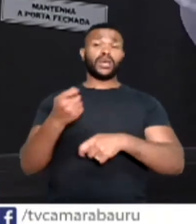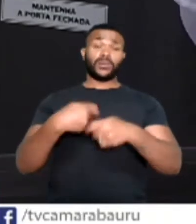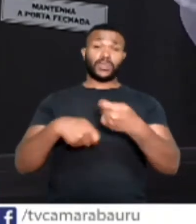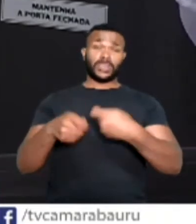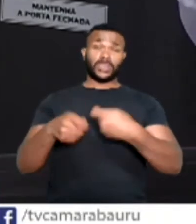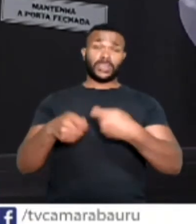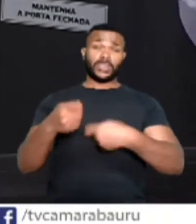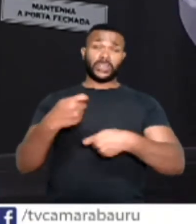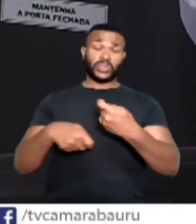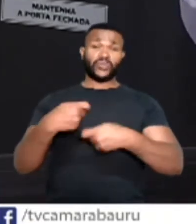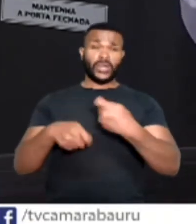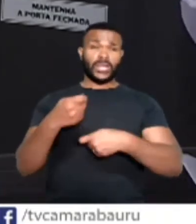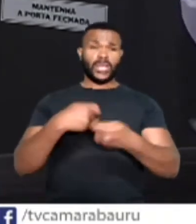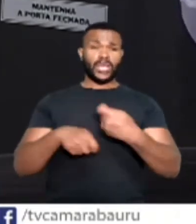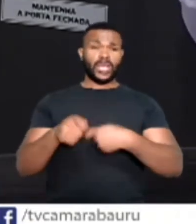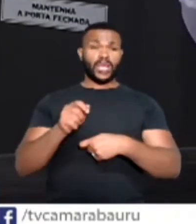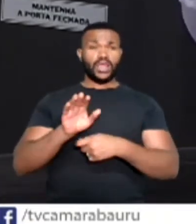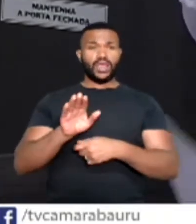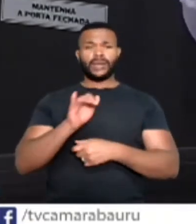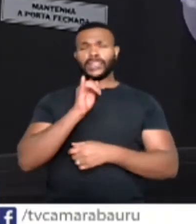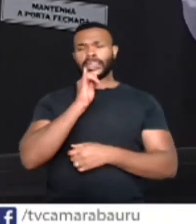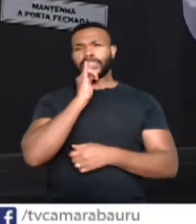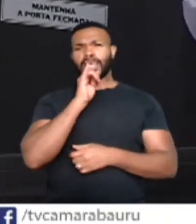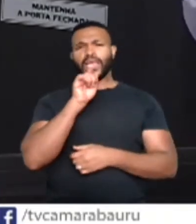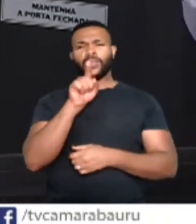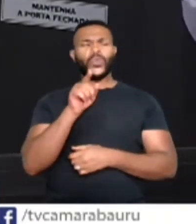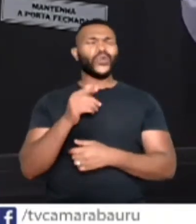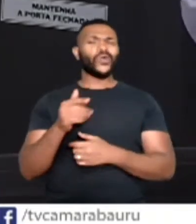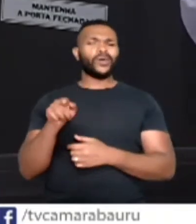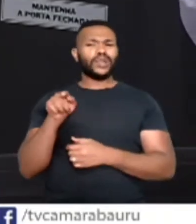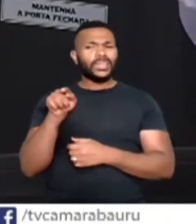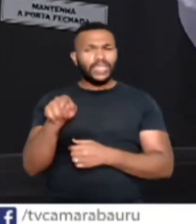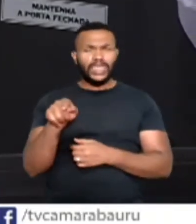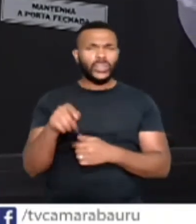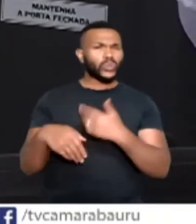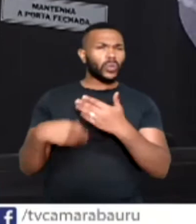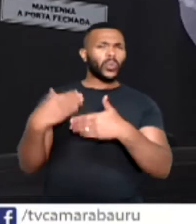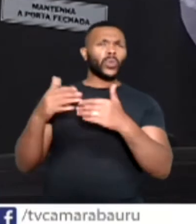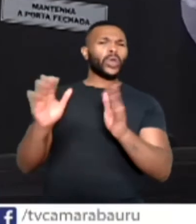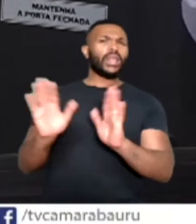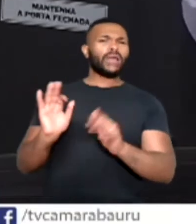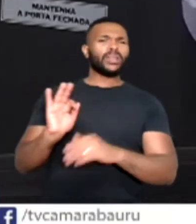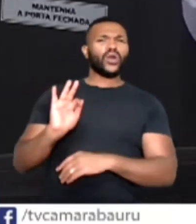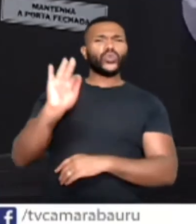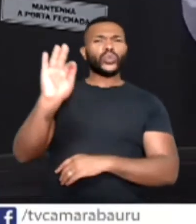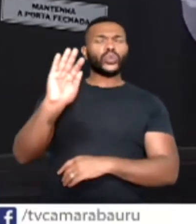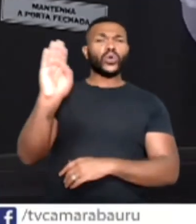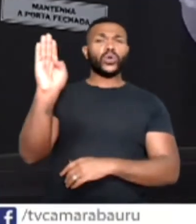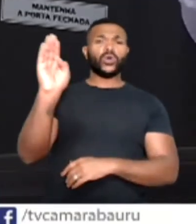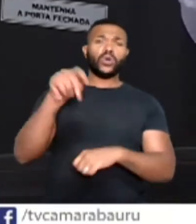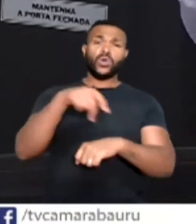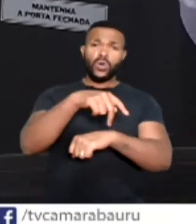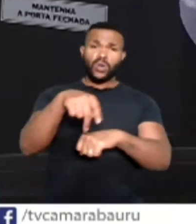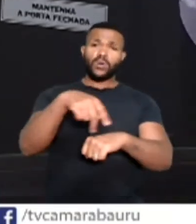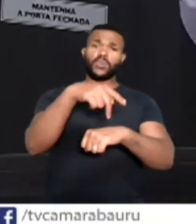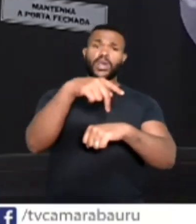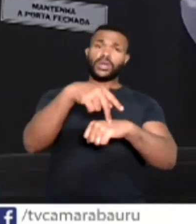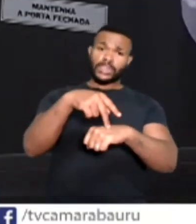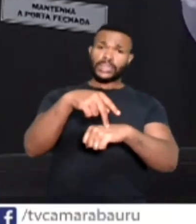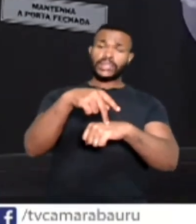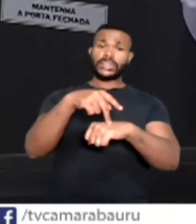o que a rigor não é nada promissor para o futuro de um país que